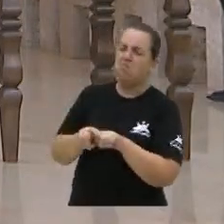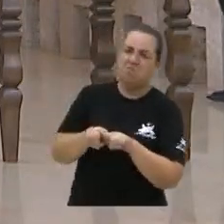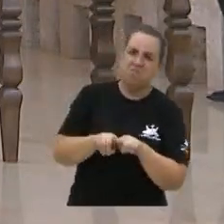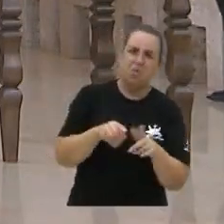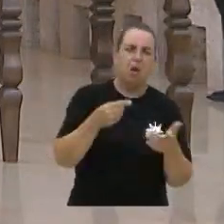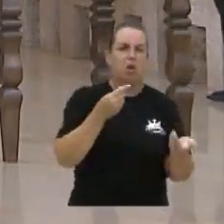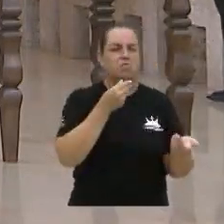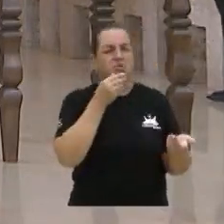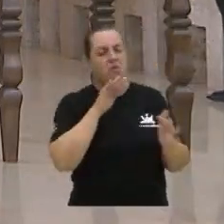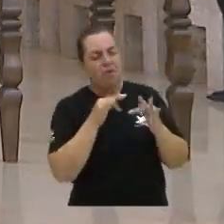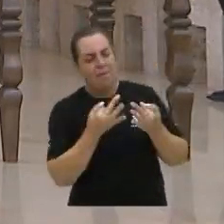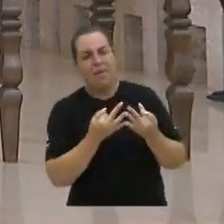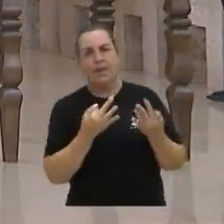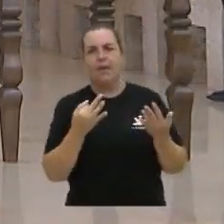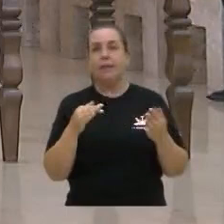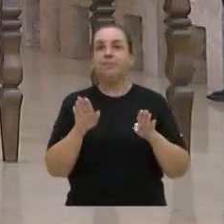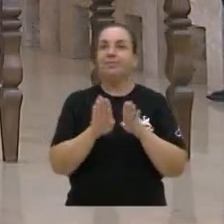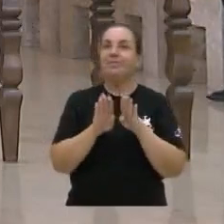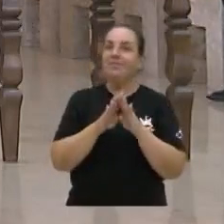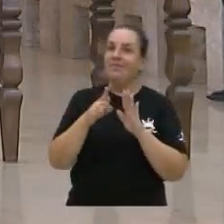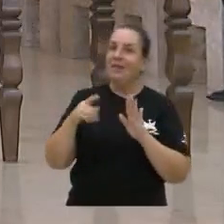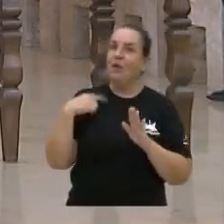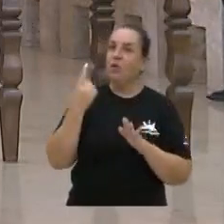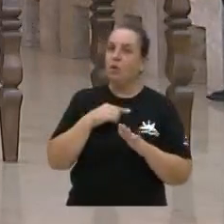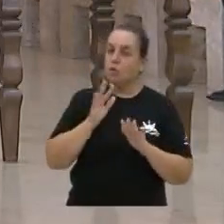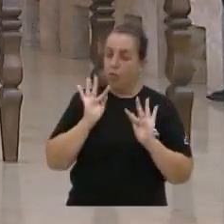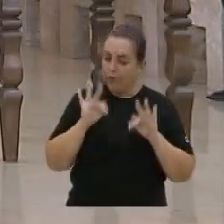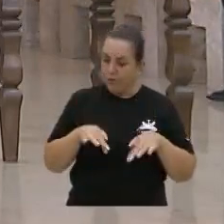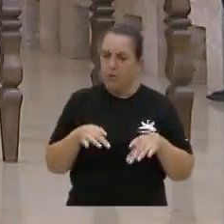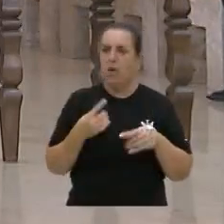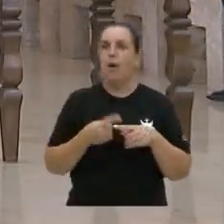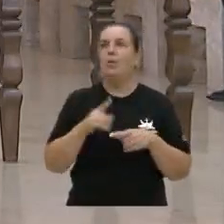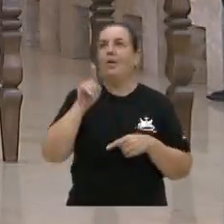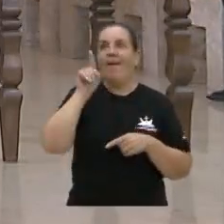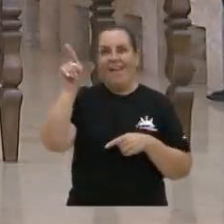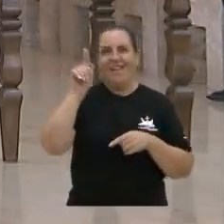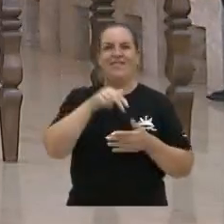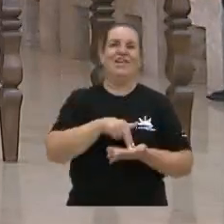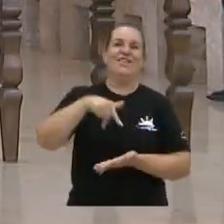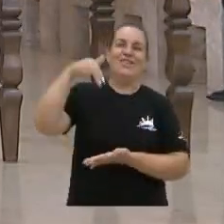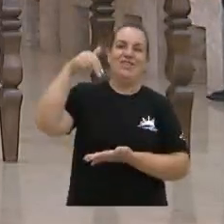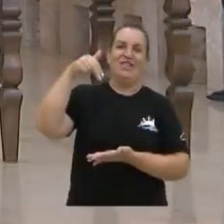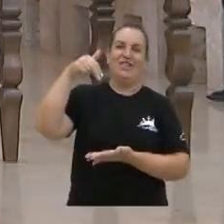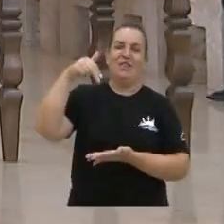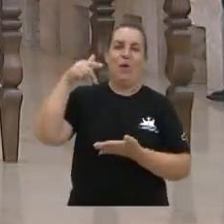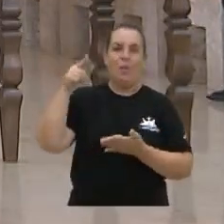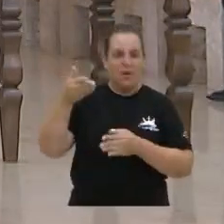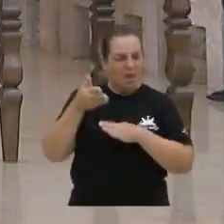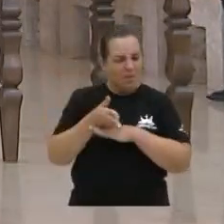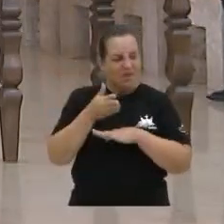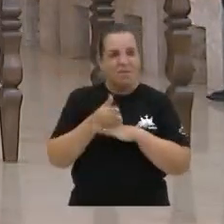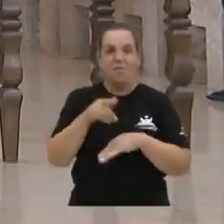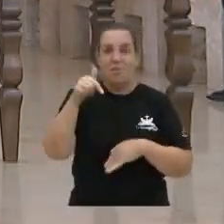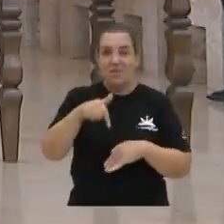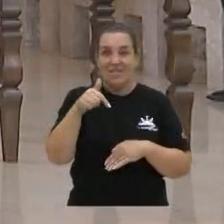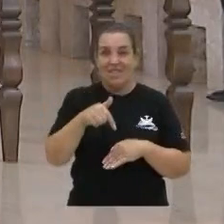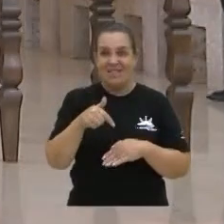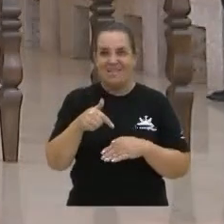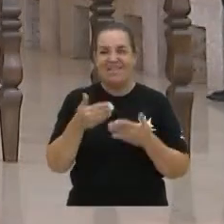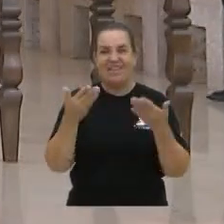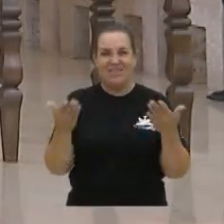que morreram, e também o nosso próprio fim, é porque Ele ressuscitou. Por participarmos desta